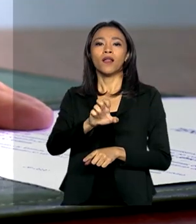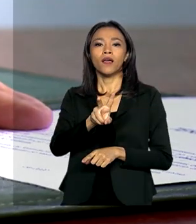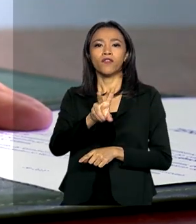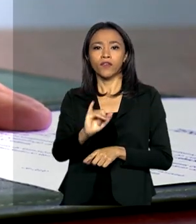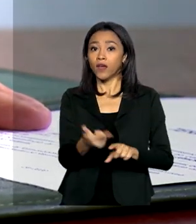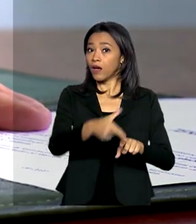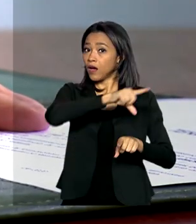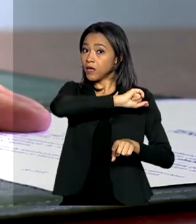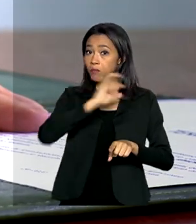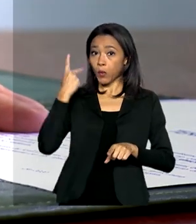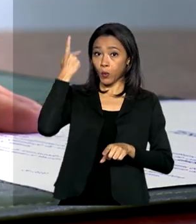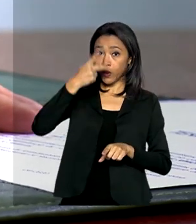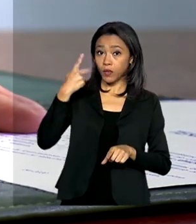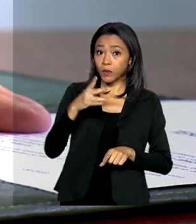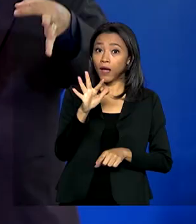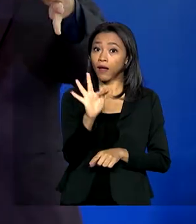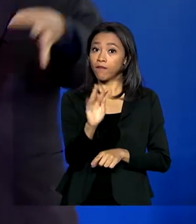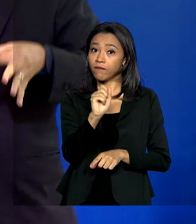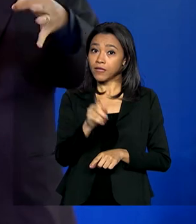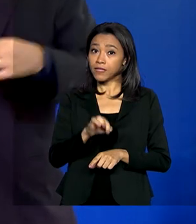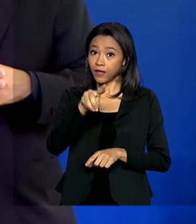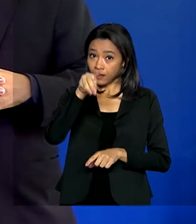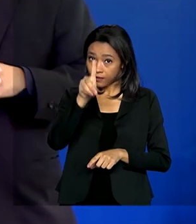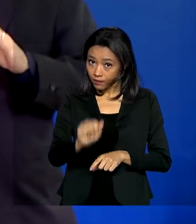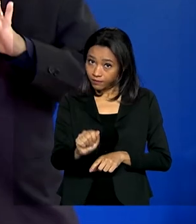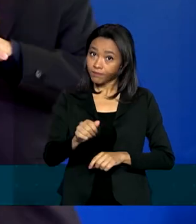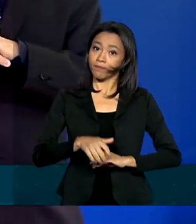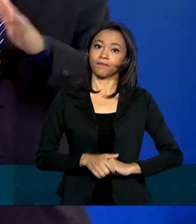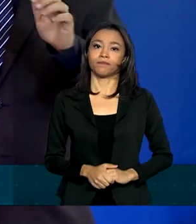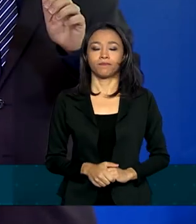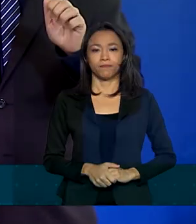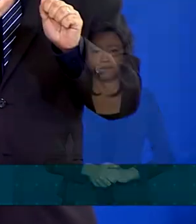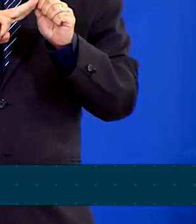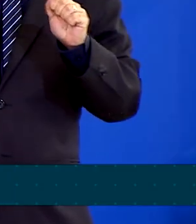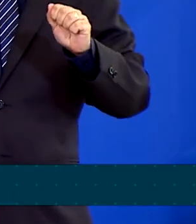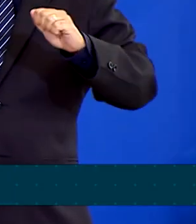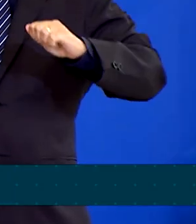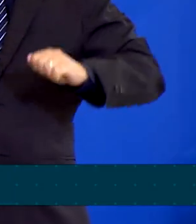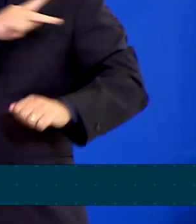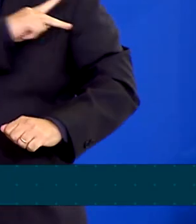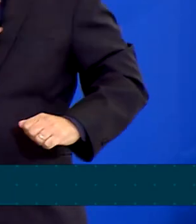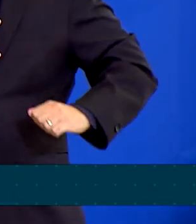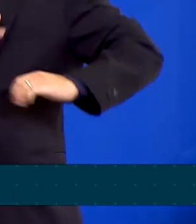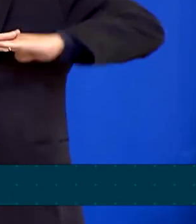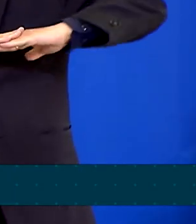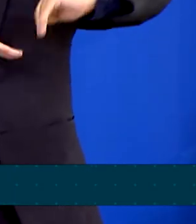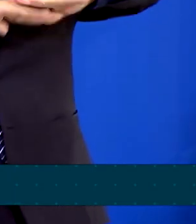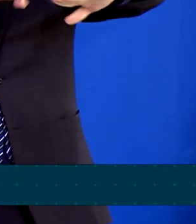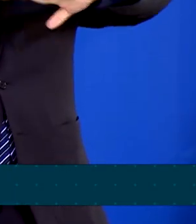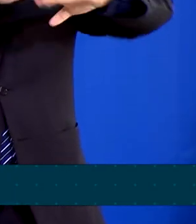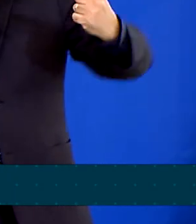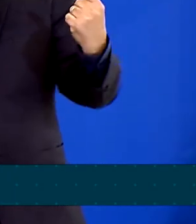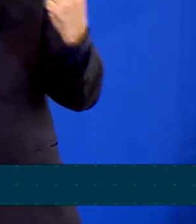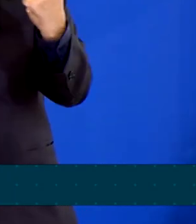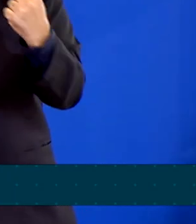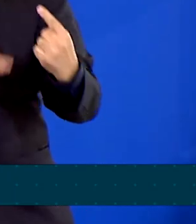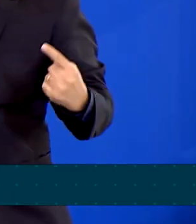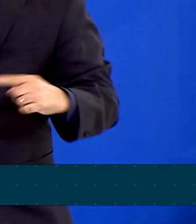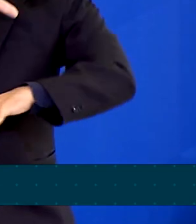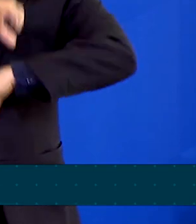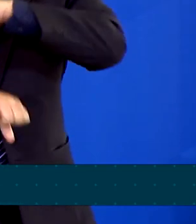procurador-geral da Fazenda Nacional. Uma advocacia pública construtiva passa exatamente pela busca